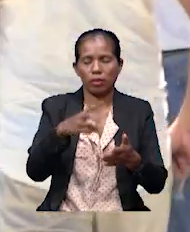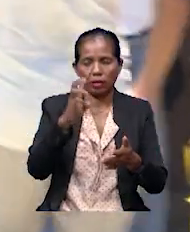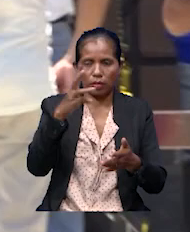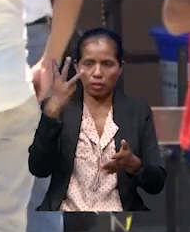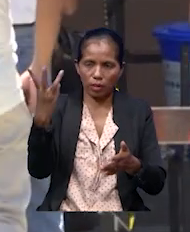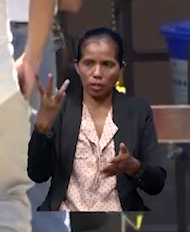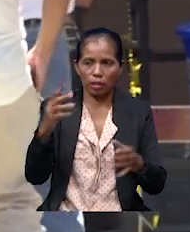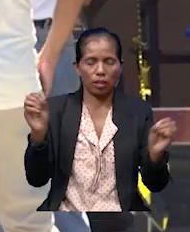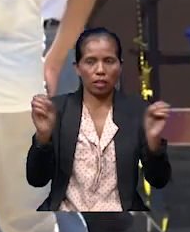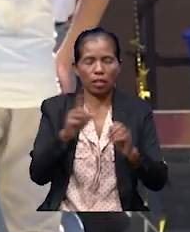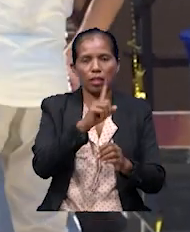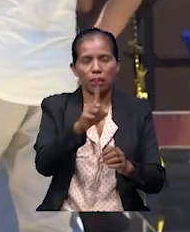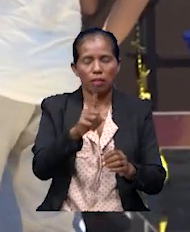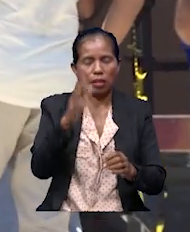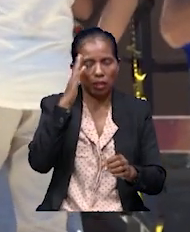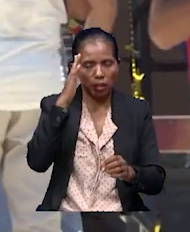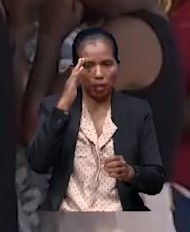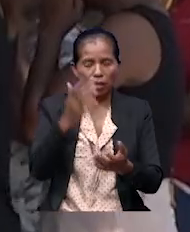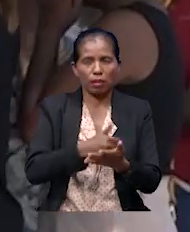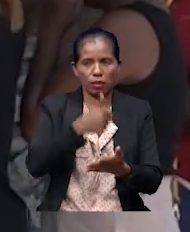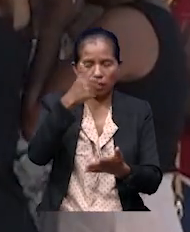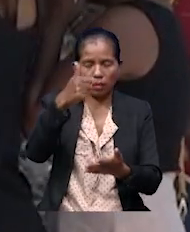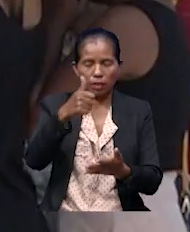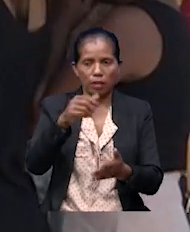ne, lahi ide mak hatene ona atu hetan vitori i